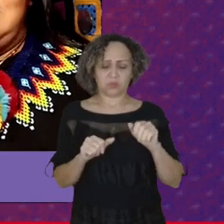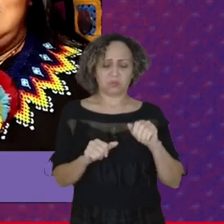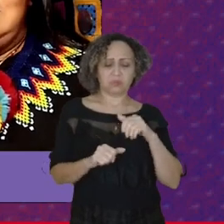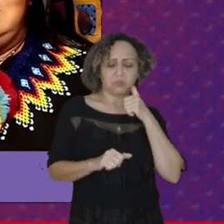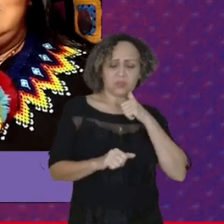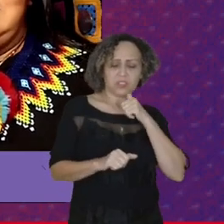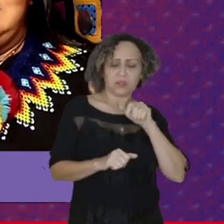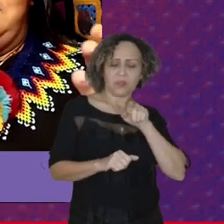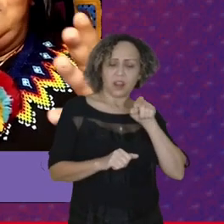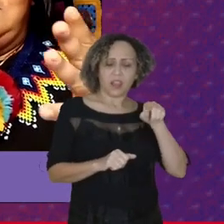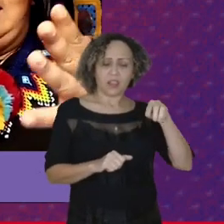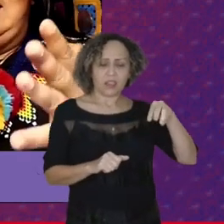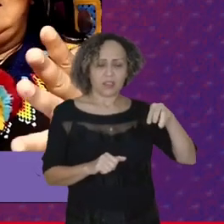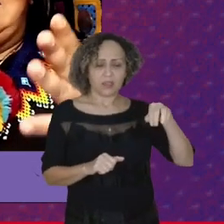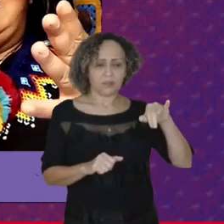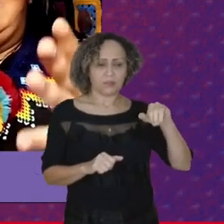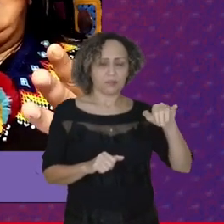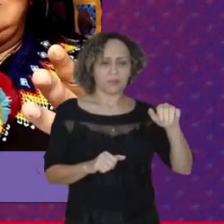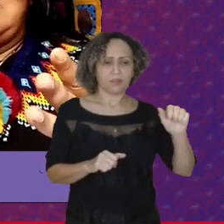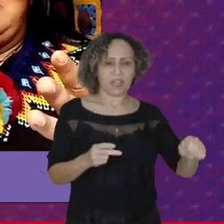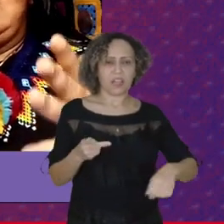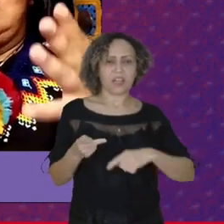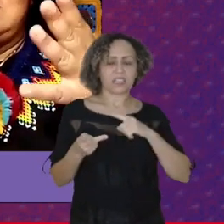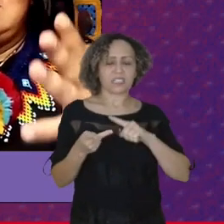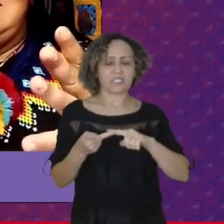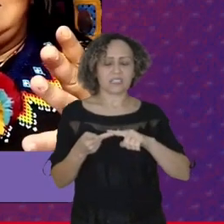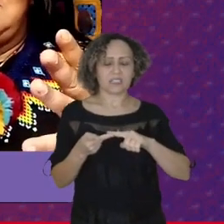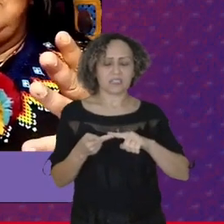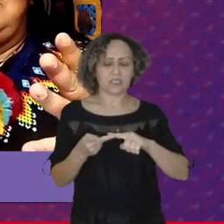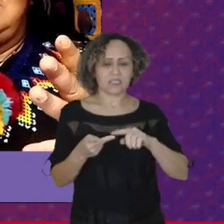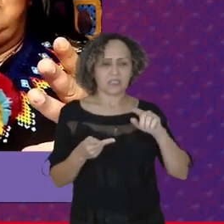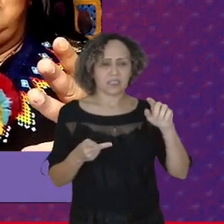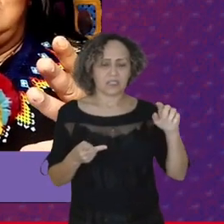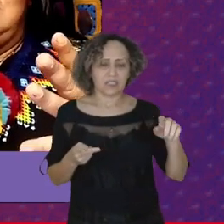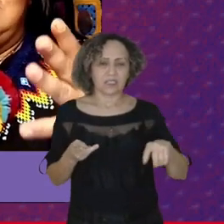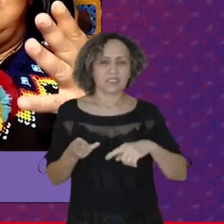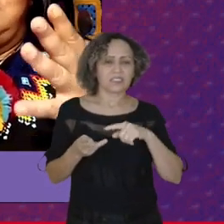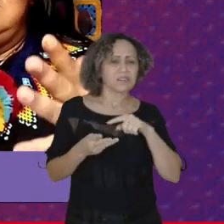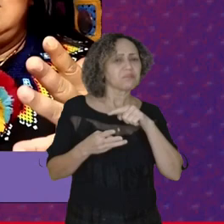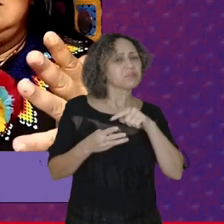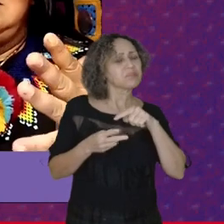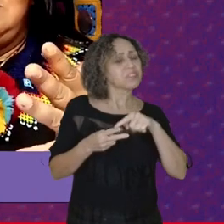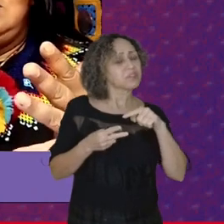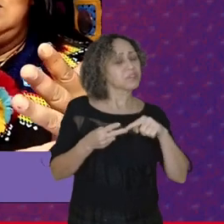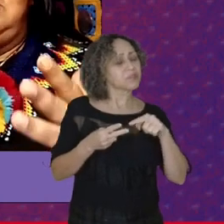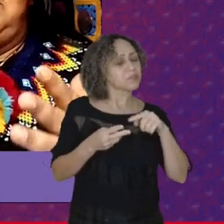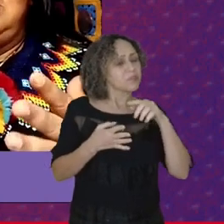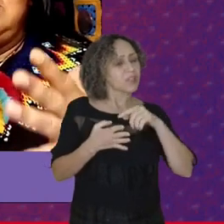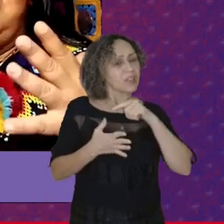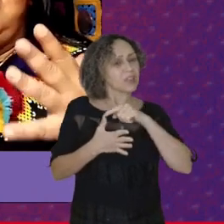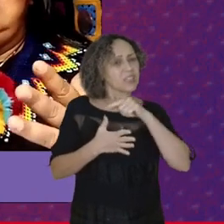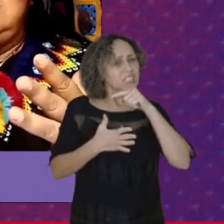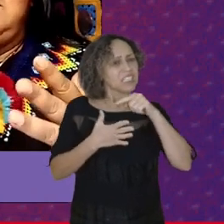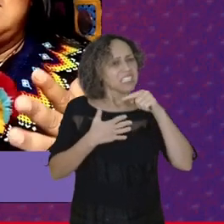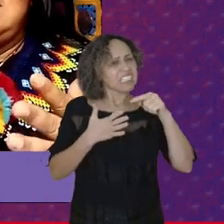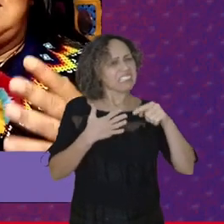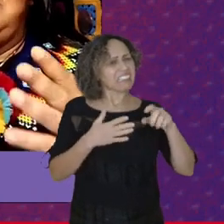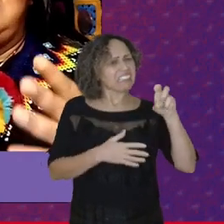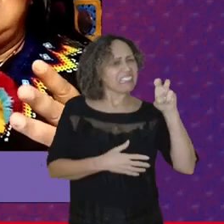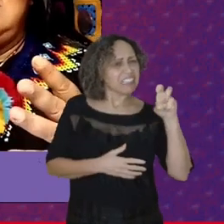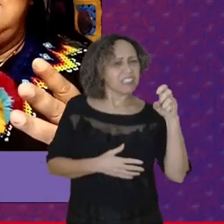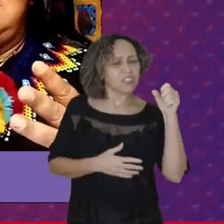nomes que foram lá dar aulas para nós, ensinar para a gente. Foram 580 dias de